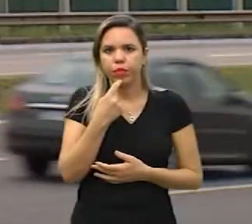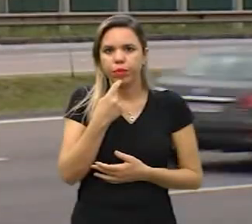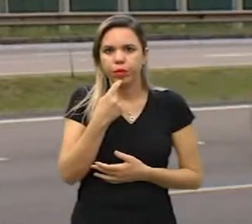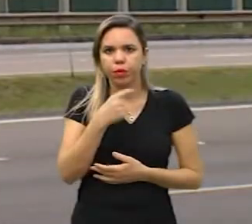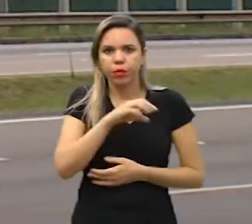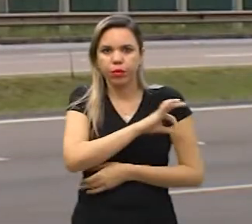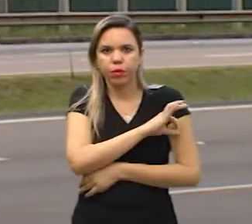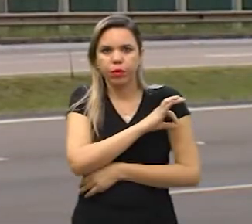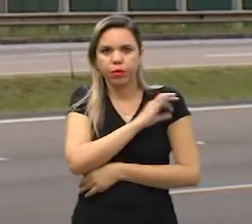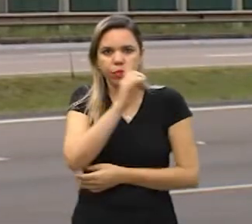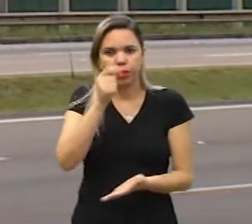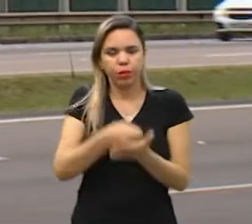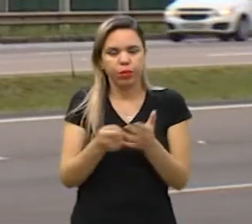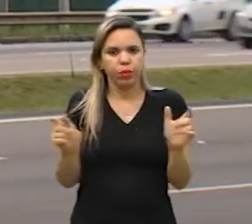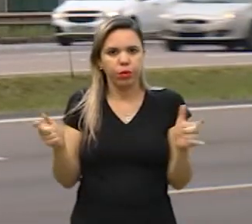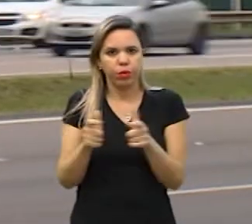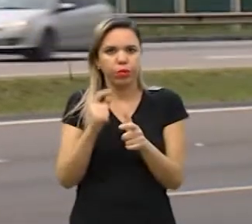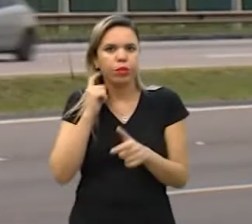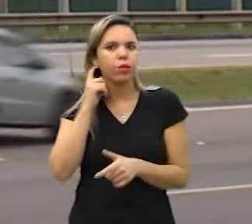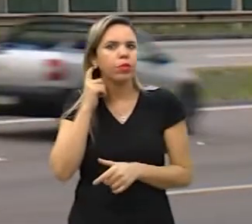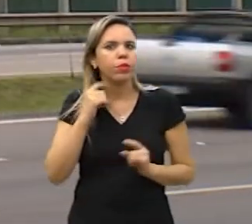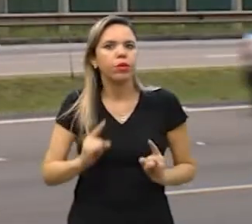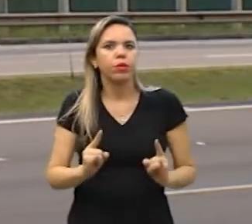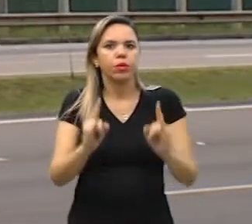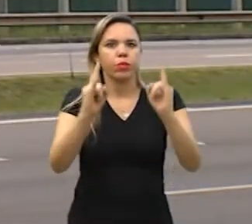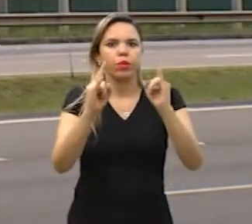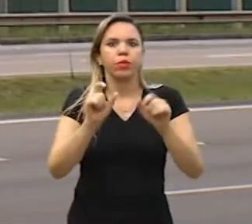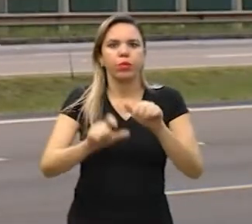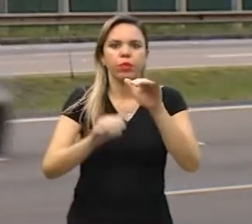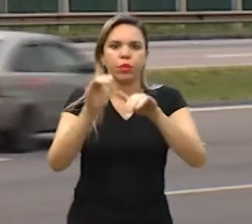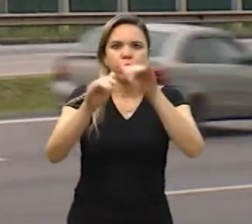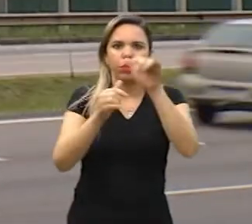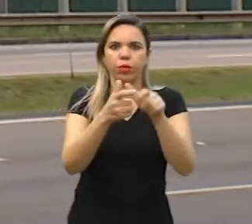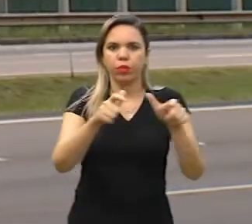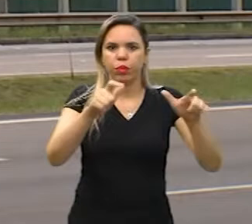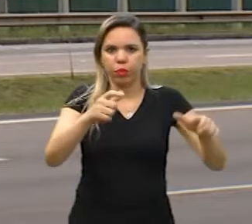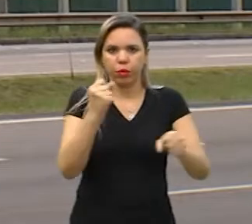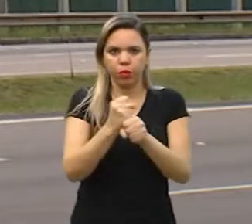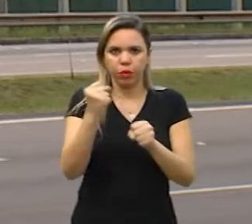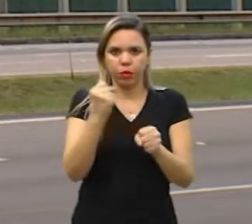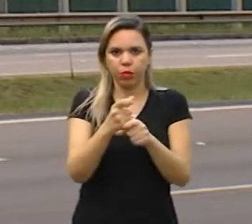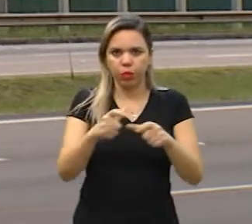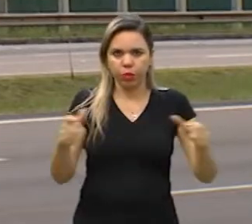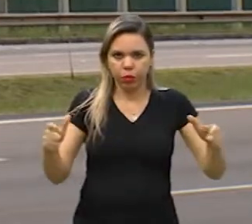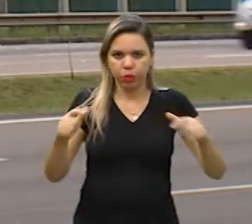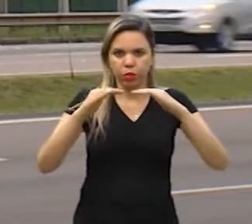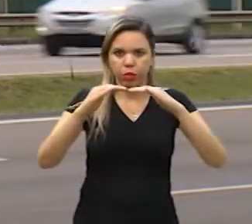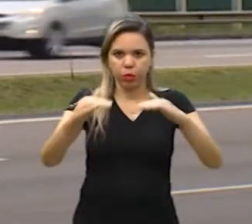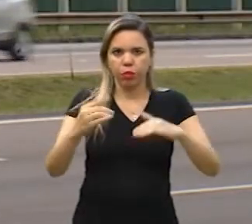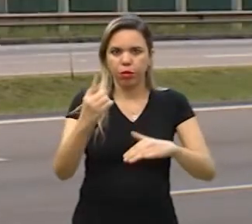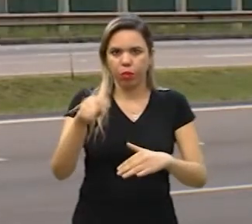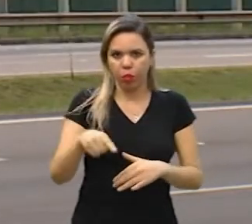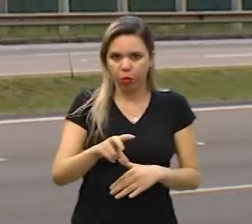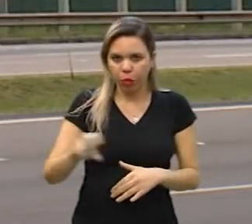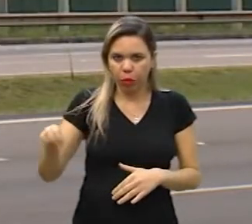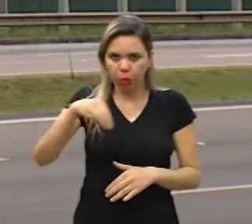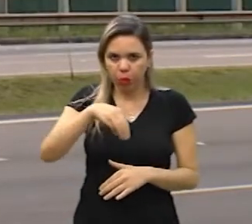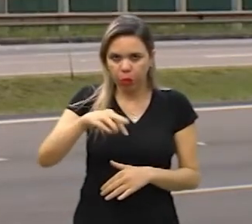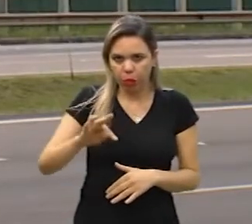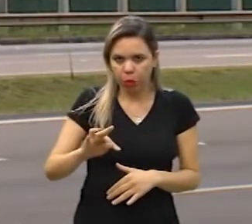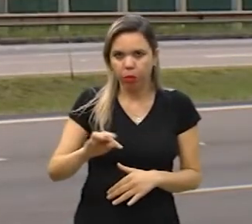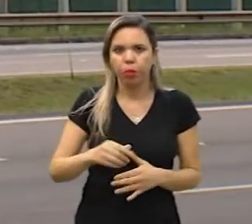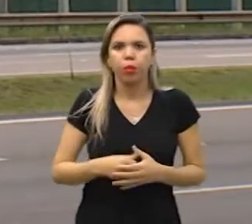A matéria do Executivo garante a redução para galpões e barracões com área construída coberta de